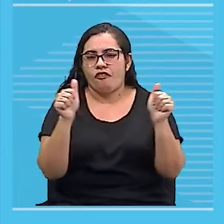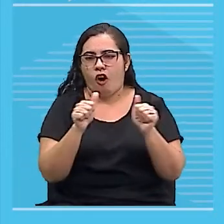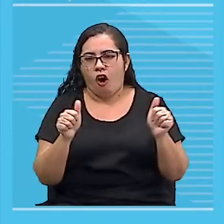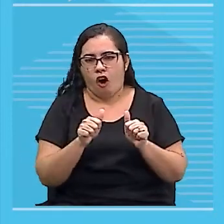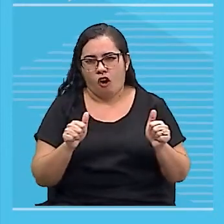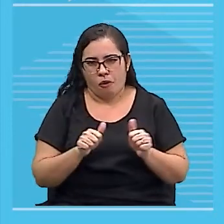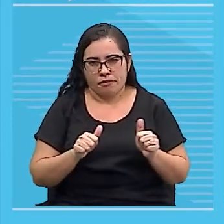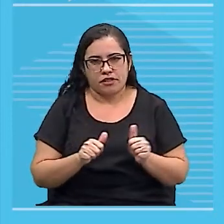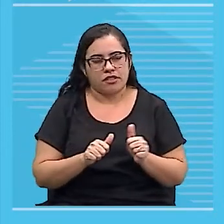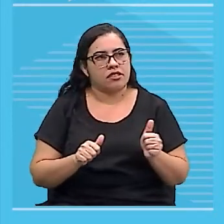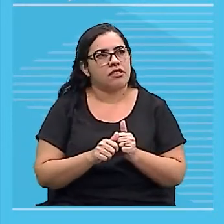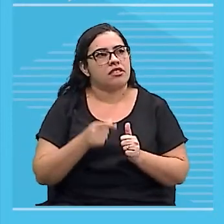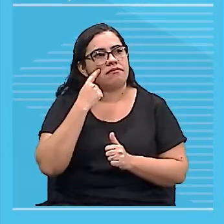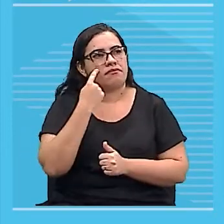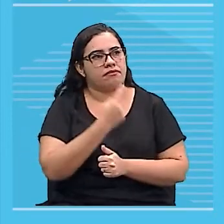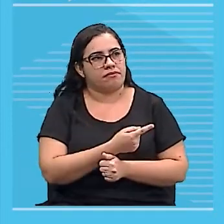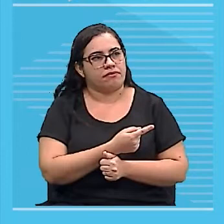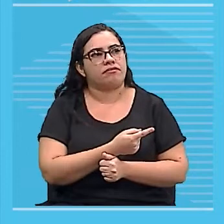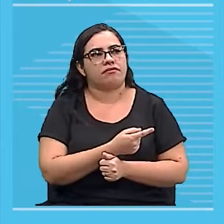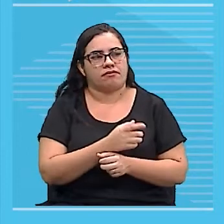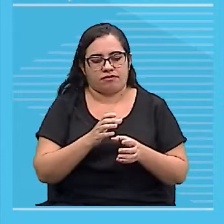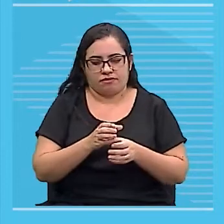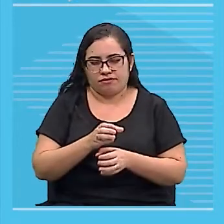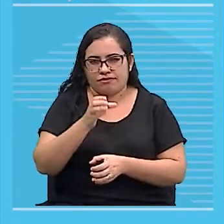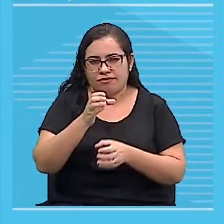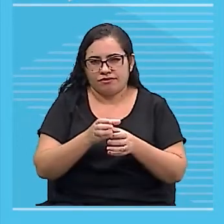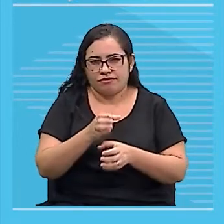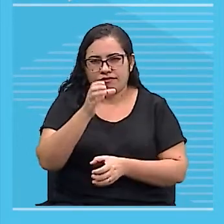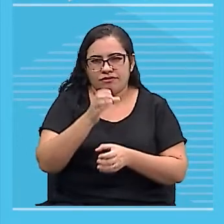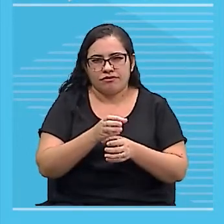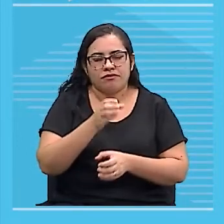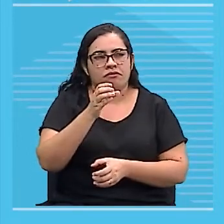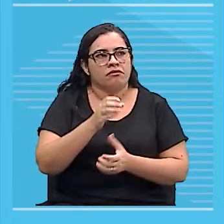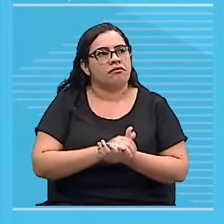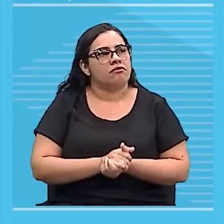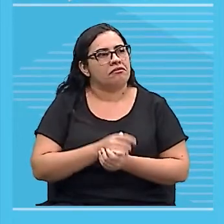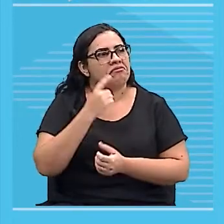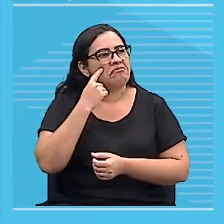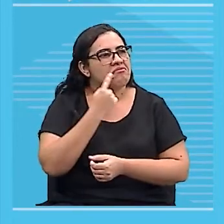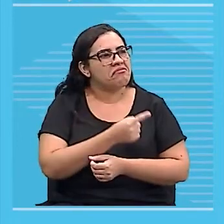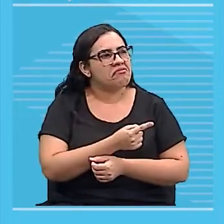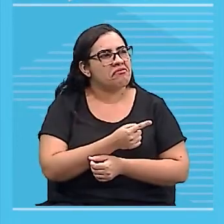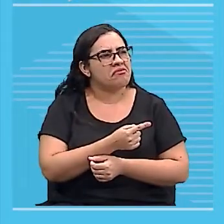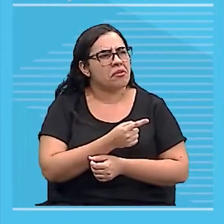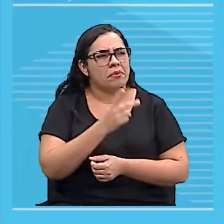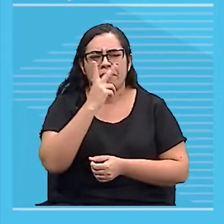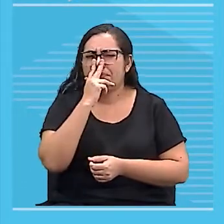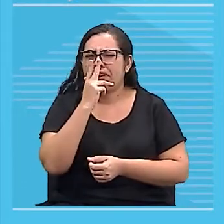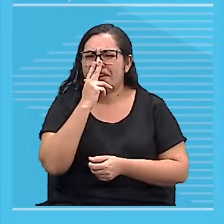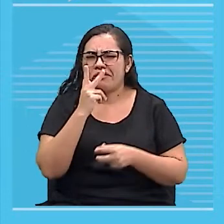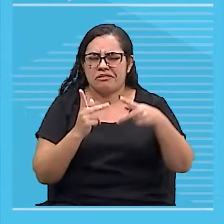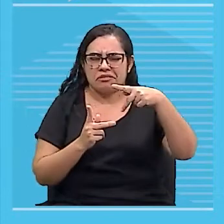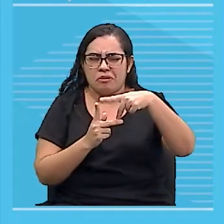Você tem os capacitores cilíndricos, não é isso? Você tem esses capacitores mais